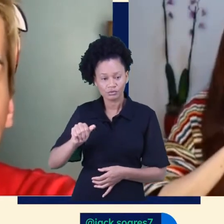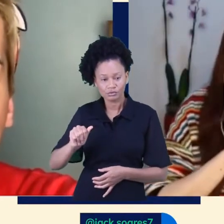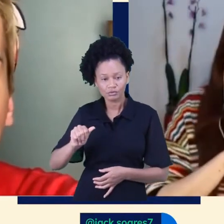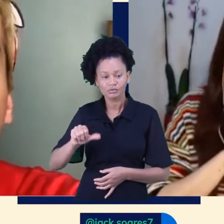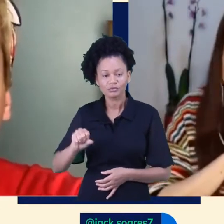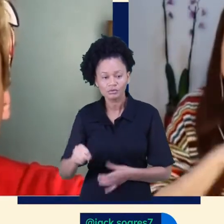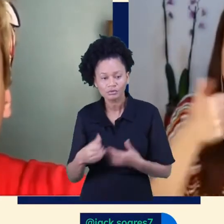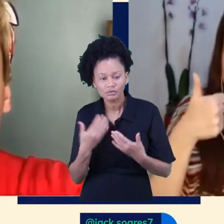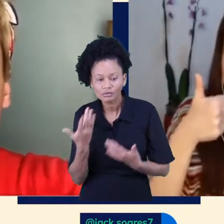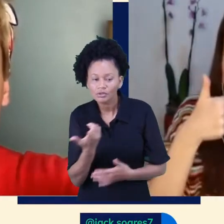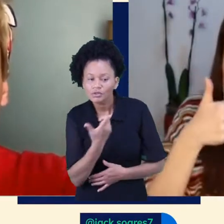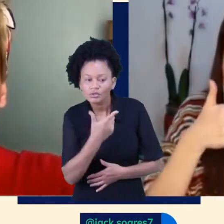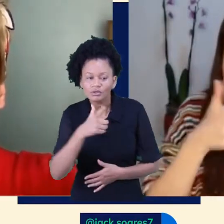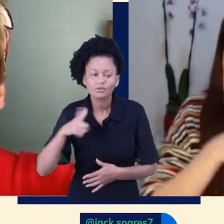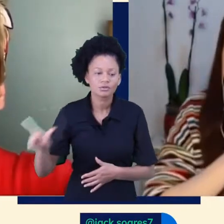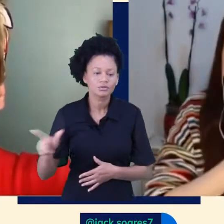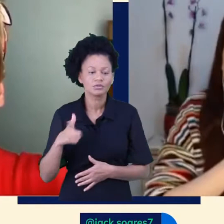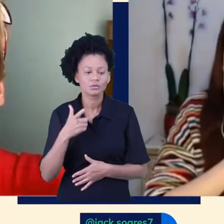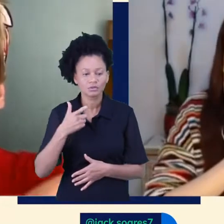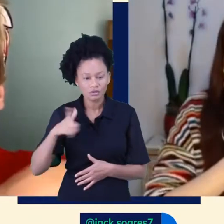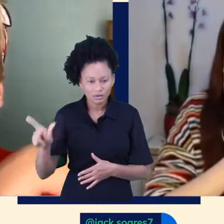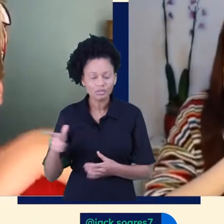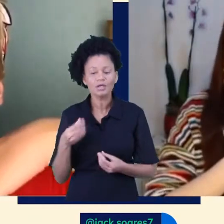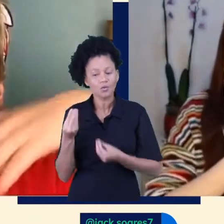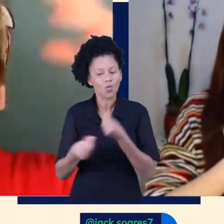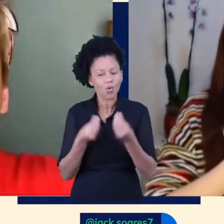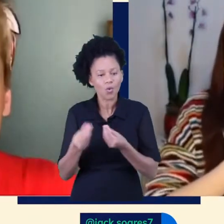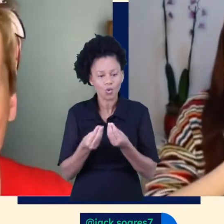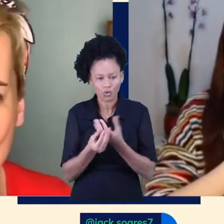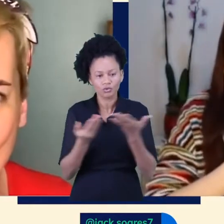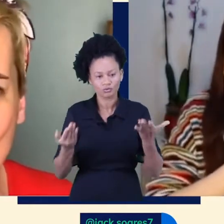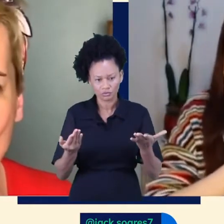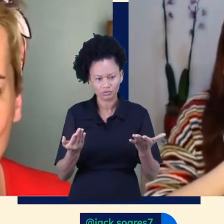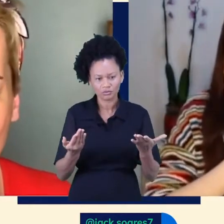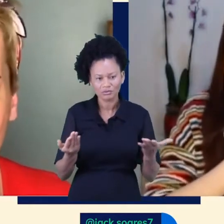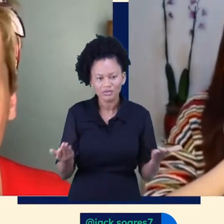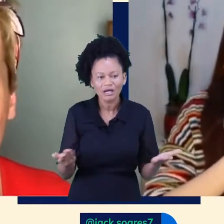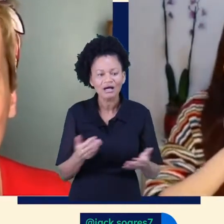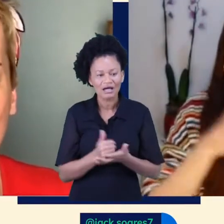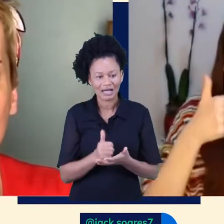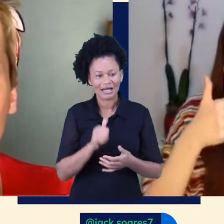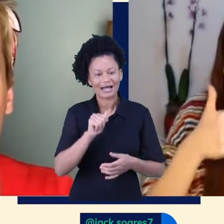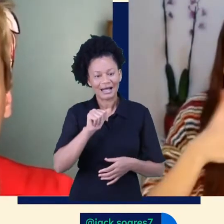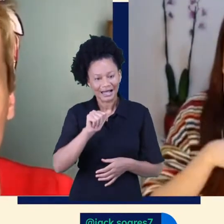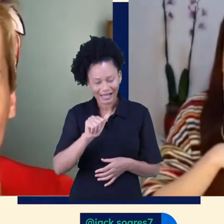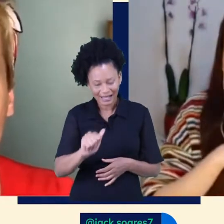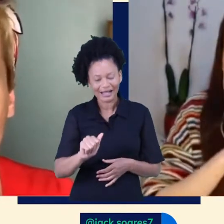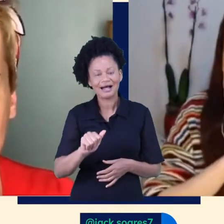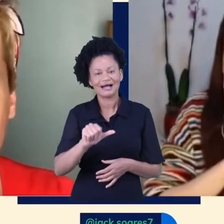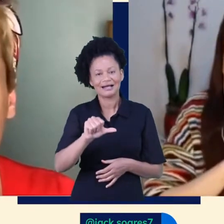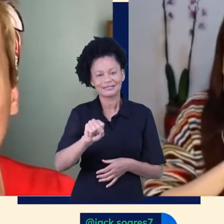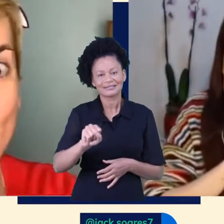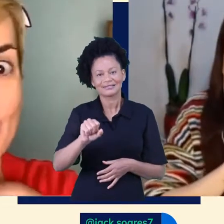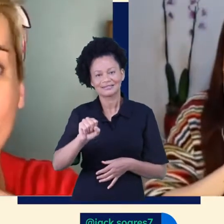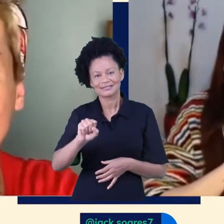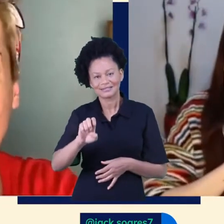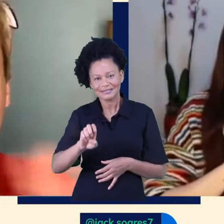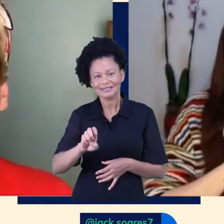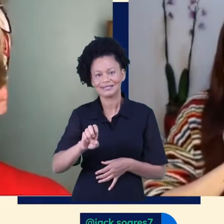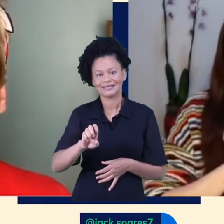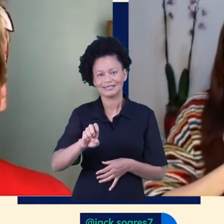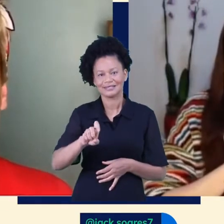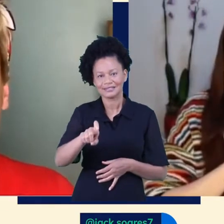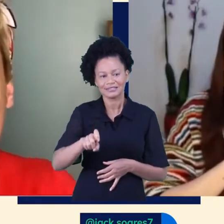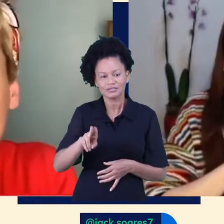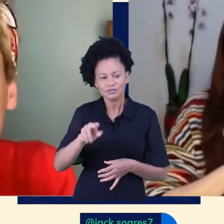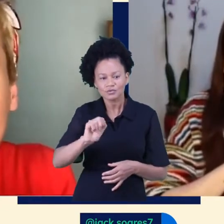atração sexual. Bom, aí realmente não só assexuais, né? Também tem vários tipos de formas de expressar ou de não